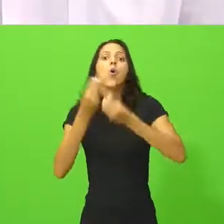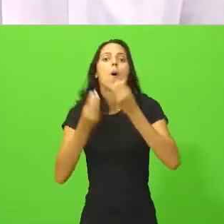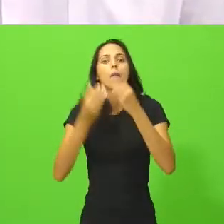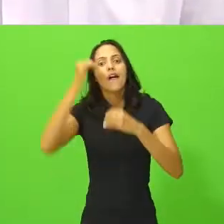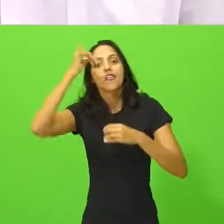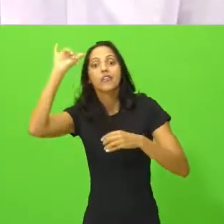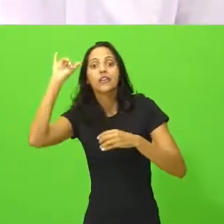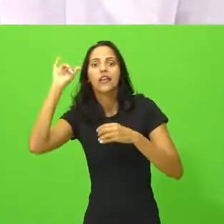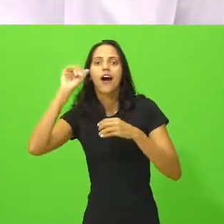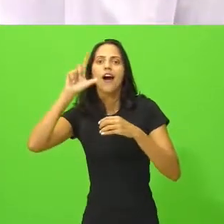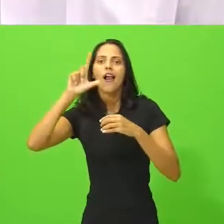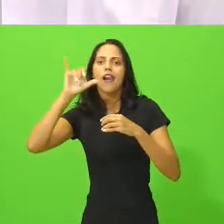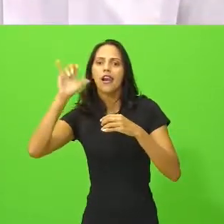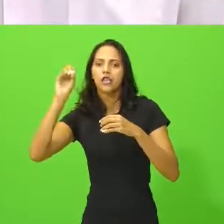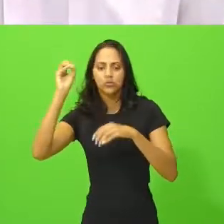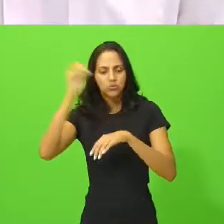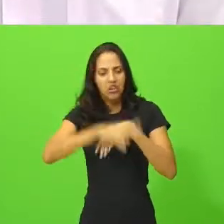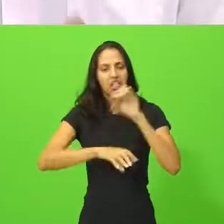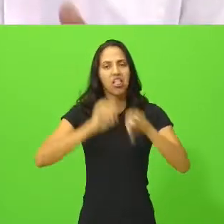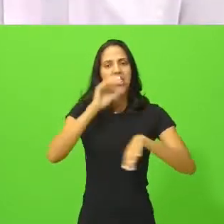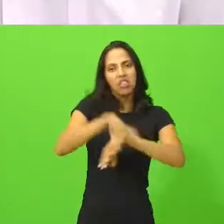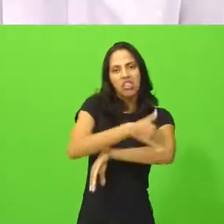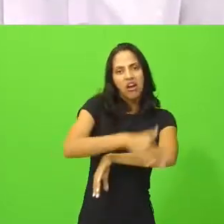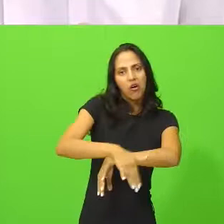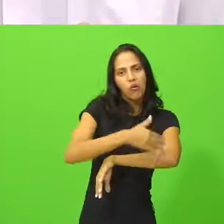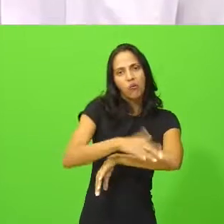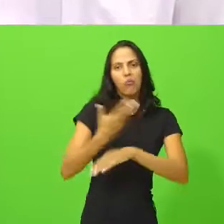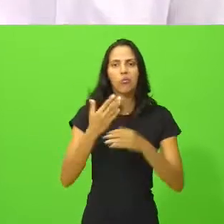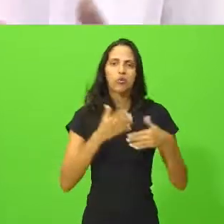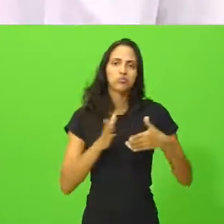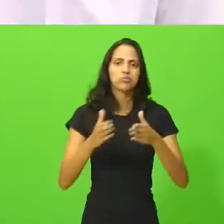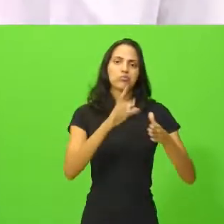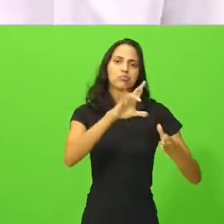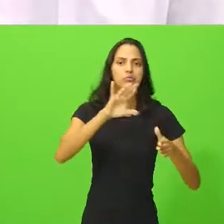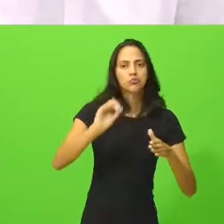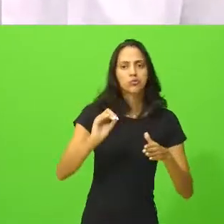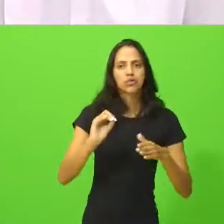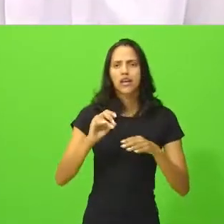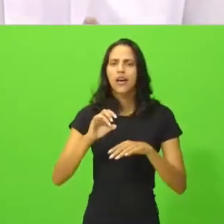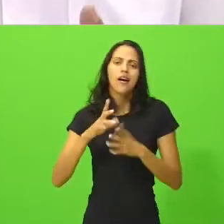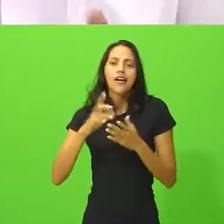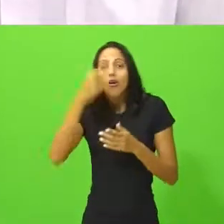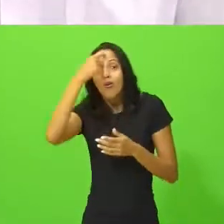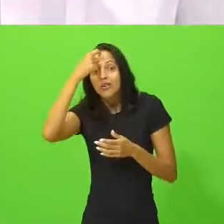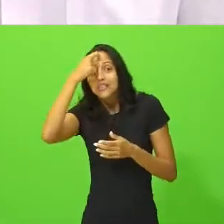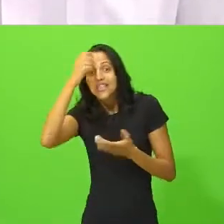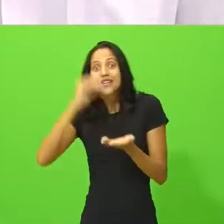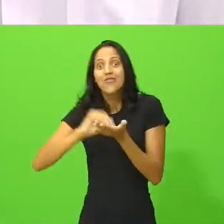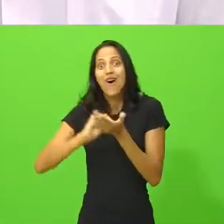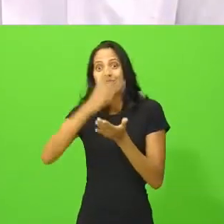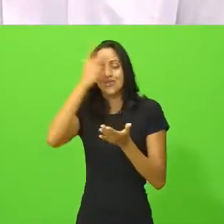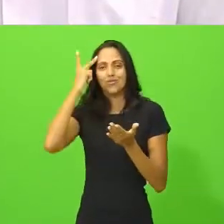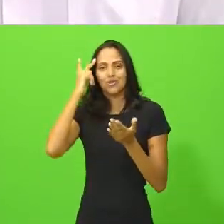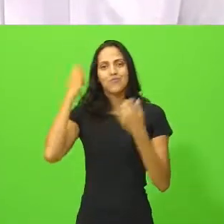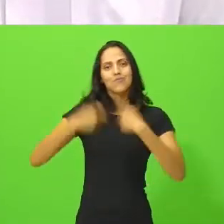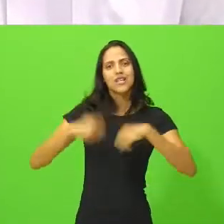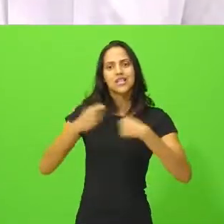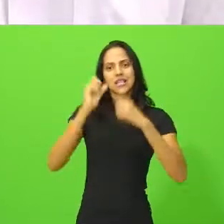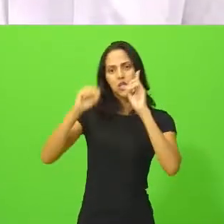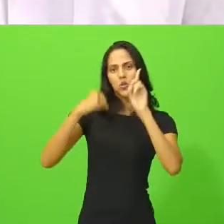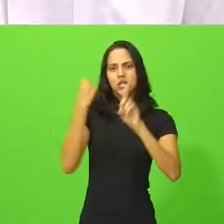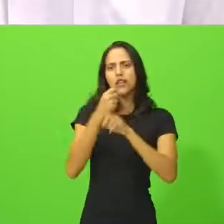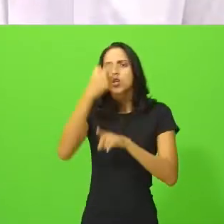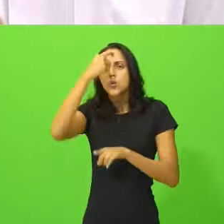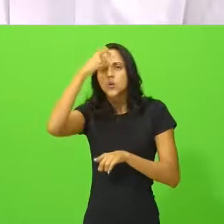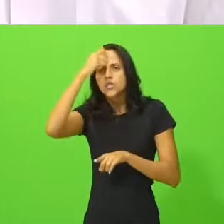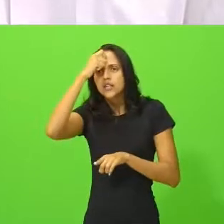pouco a questão do lançamento do lixo doméstico em vias públicas. Por exemplo, o simples